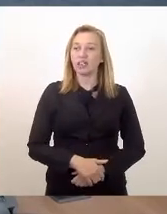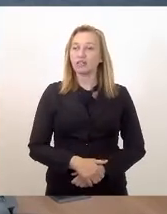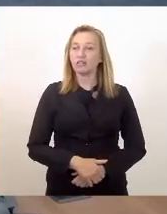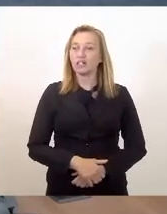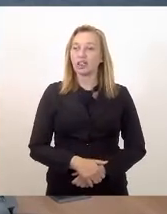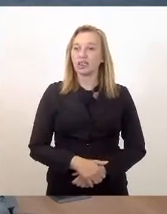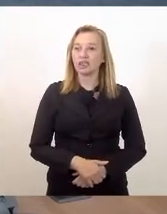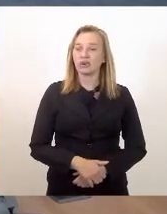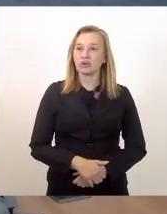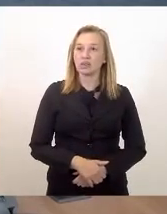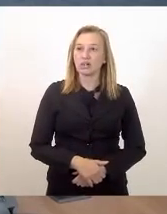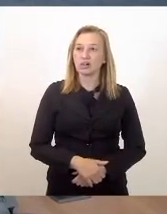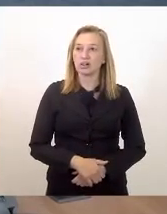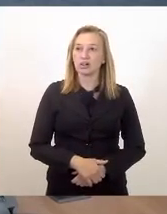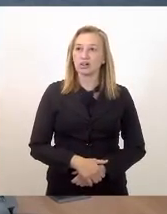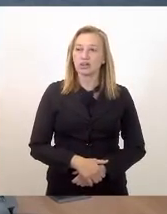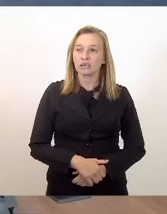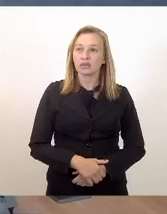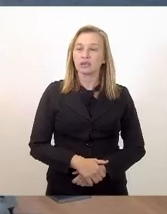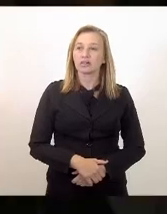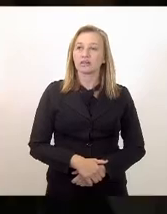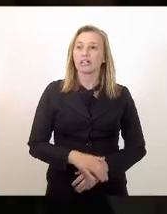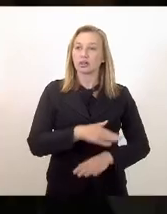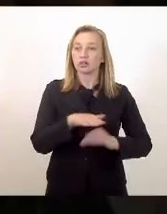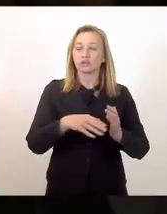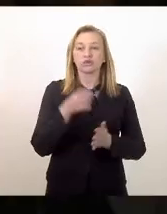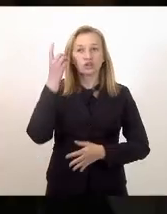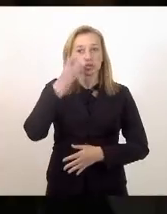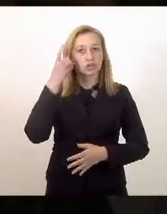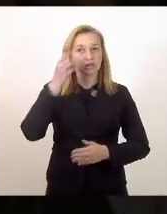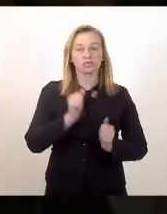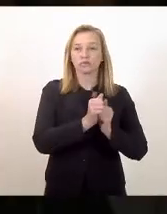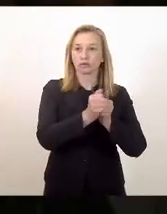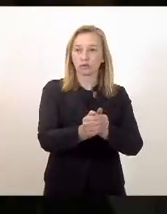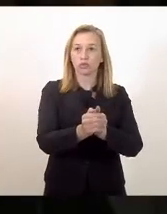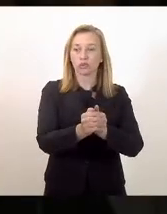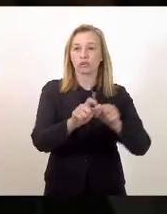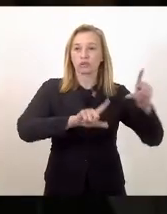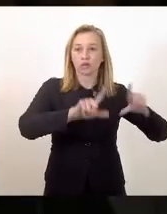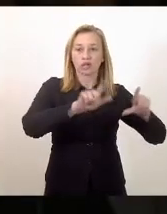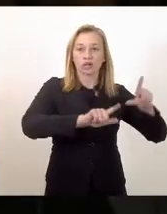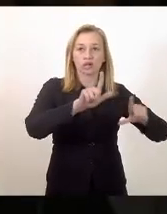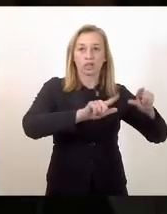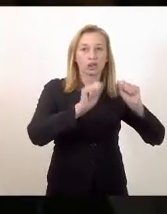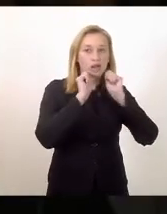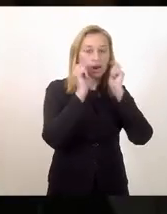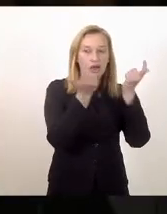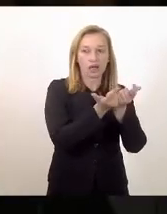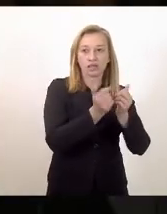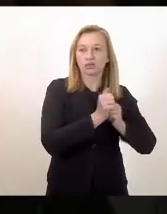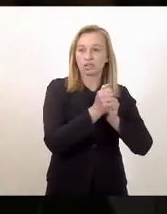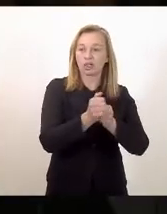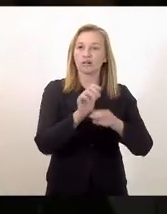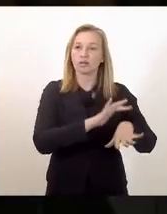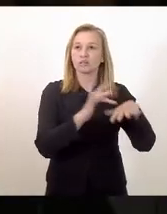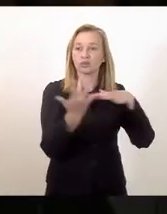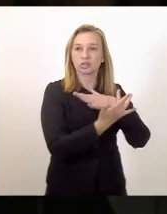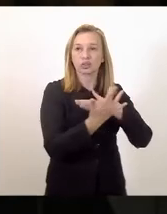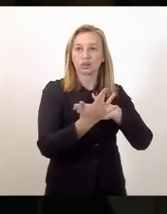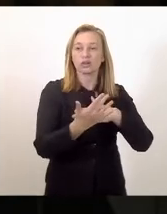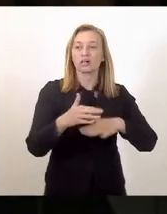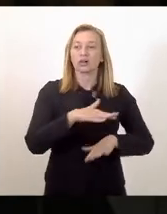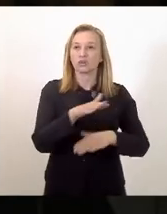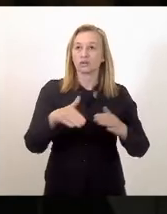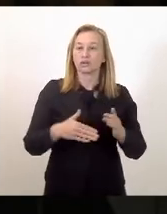deputadas, senhores deputados, cidadãos que nos assistem pela TV Alerj, nos seguem pelas redes sociais,